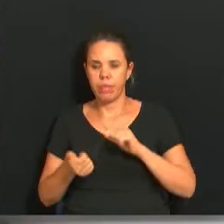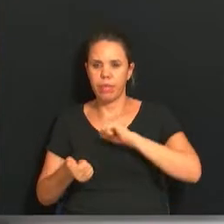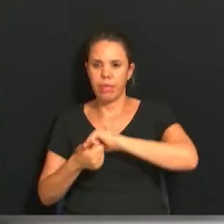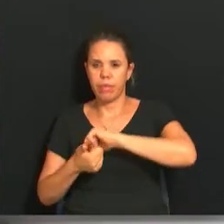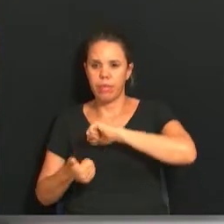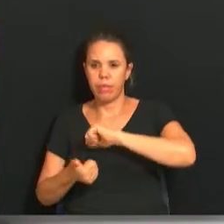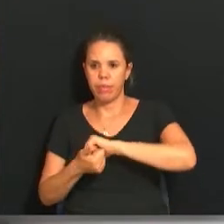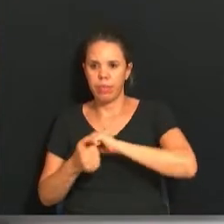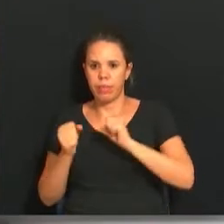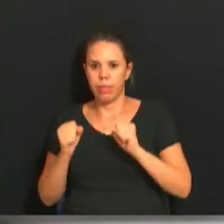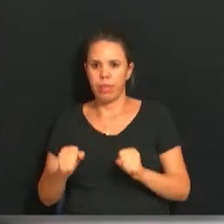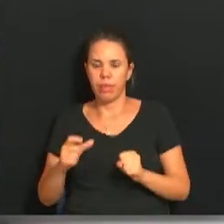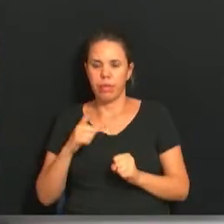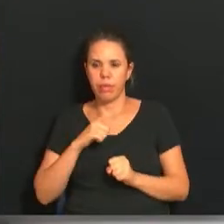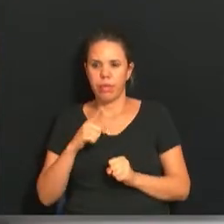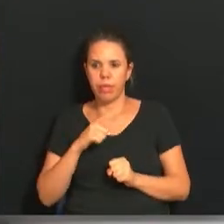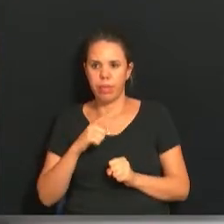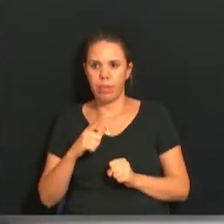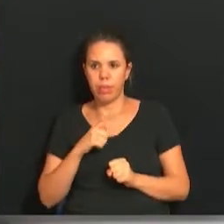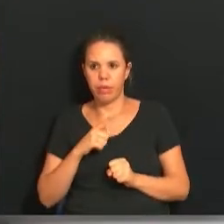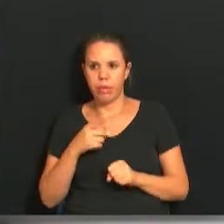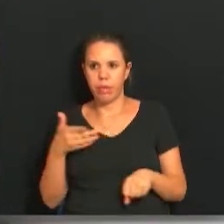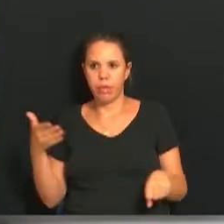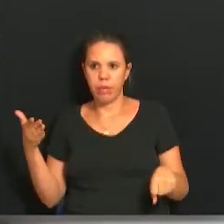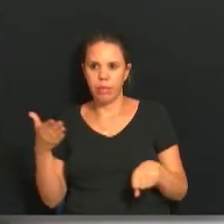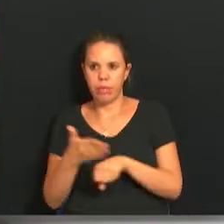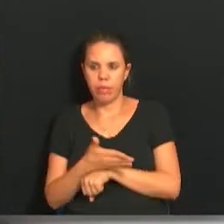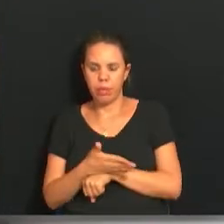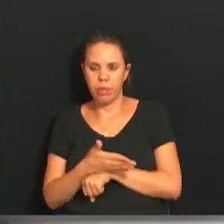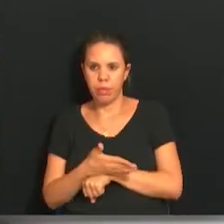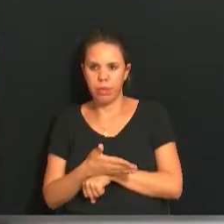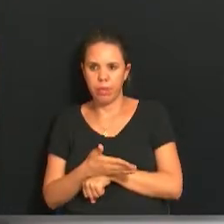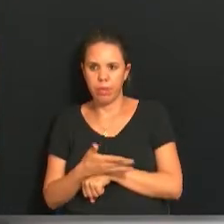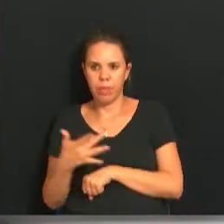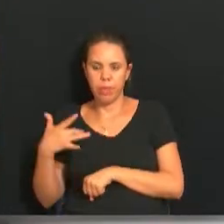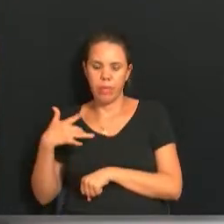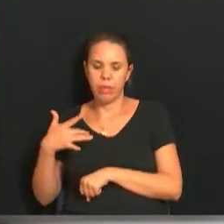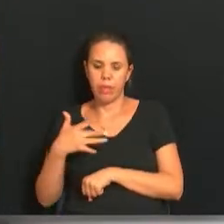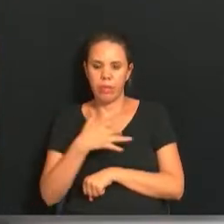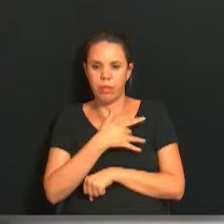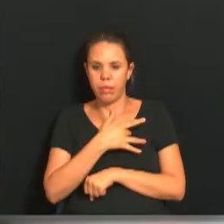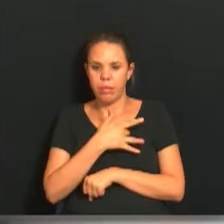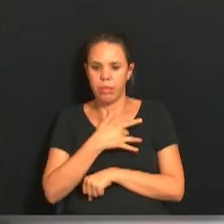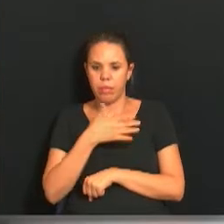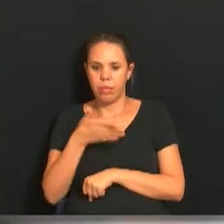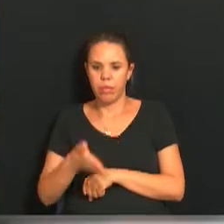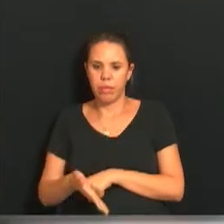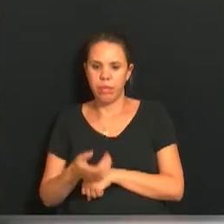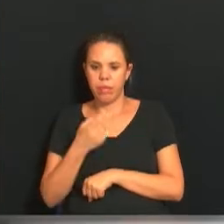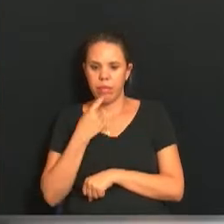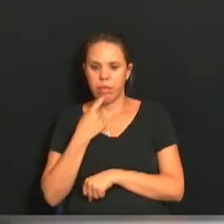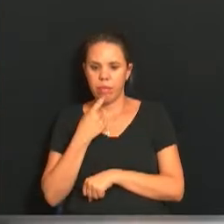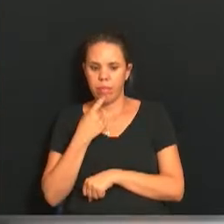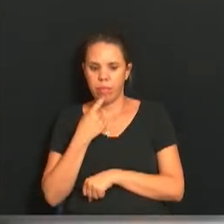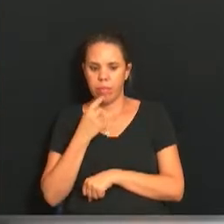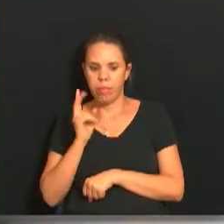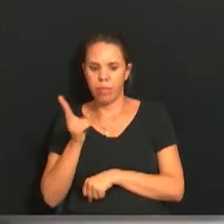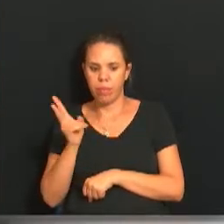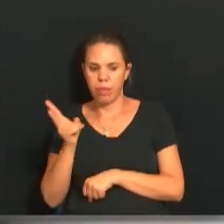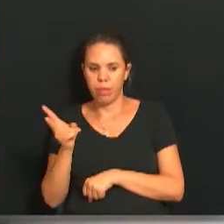que possamos ter acesso aos serviços de saúde público aqui no município, e sempre a gente